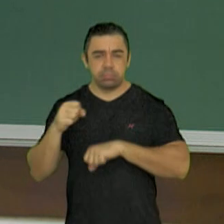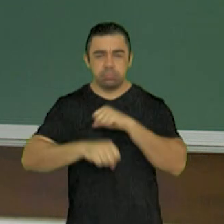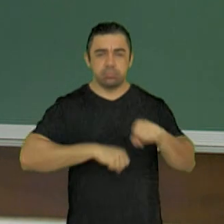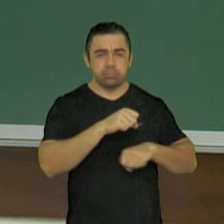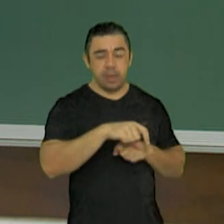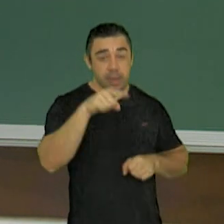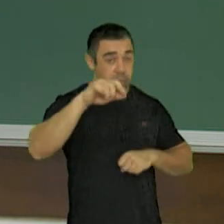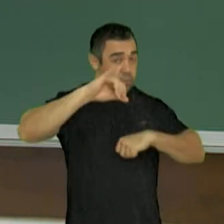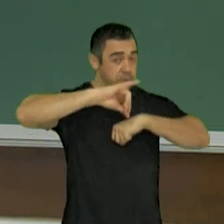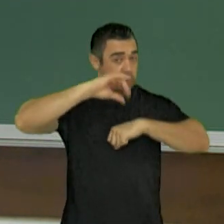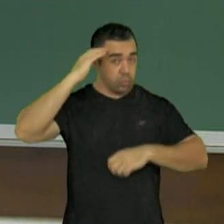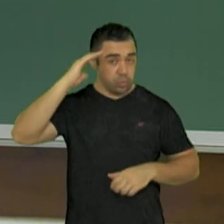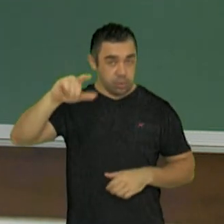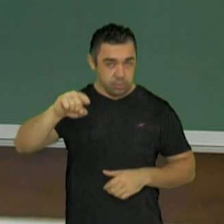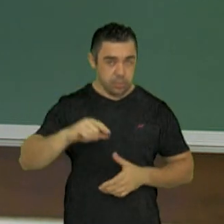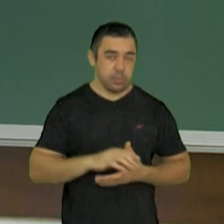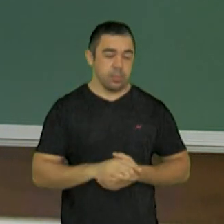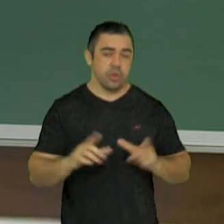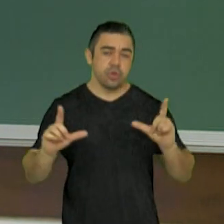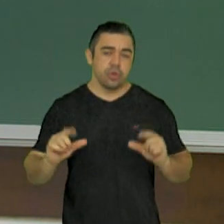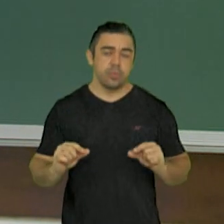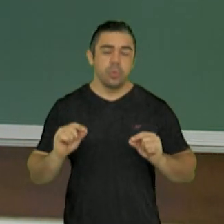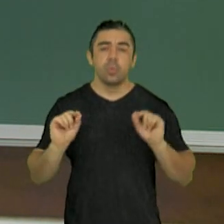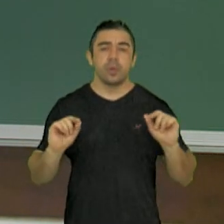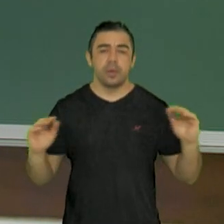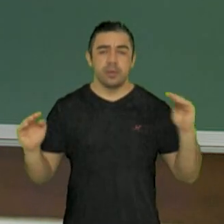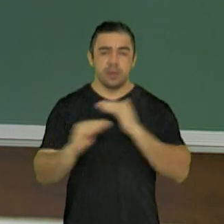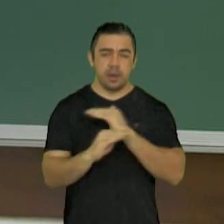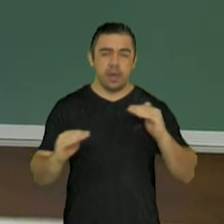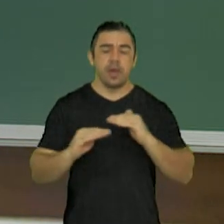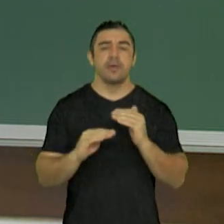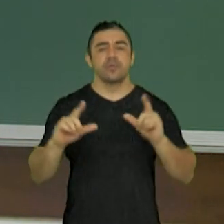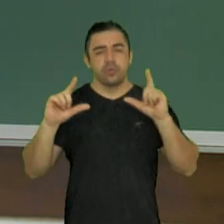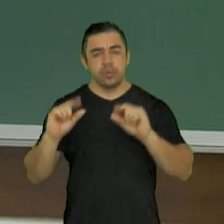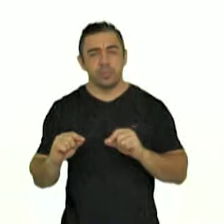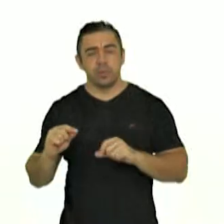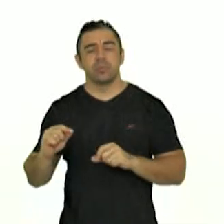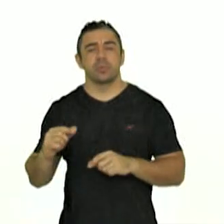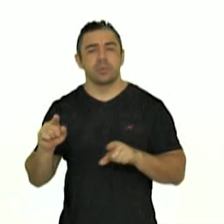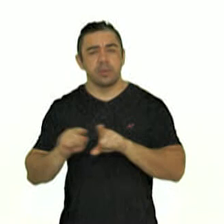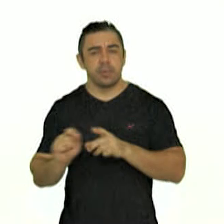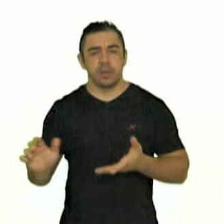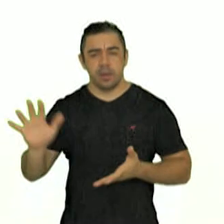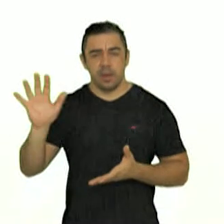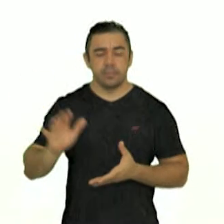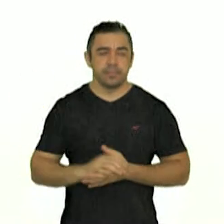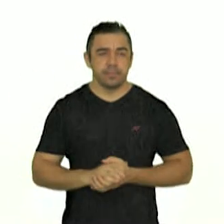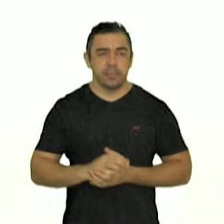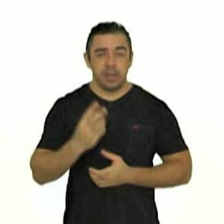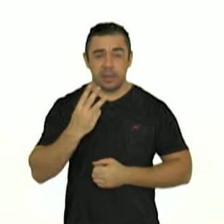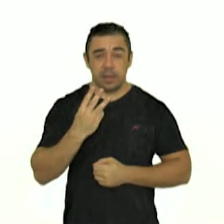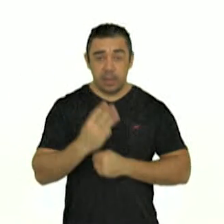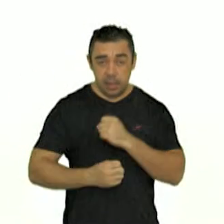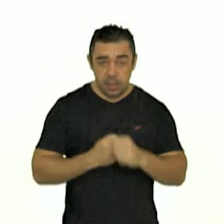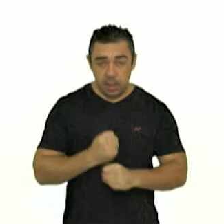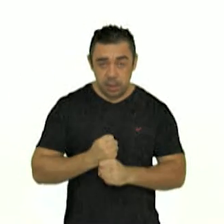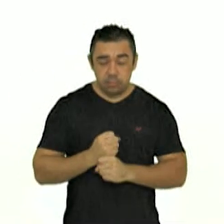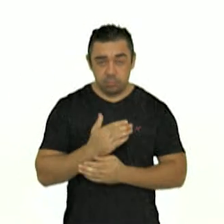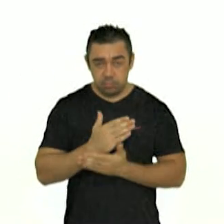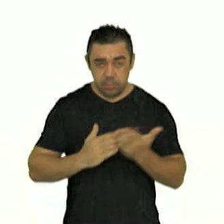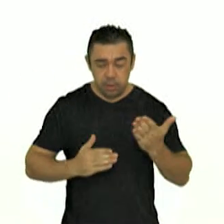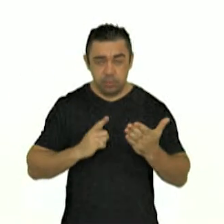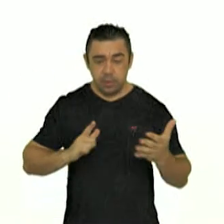capital para diminuir o tráfego e a emissão de gases poluentes. Nos últimos 3 anos e meio, essa parceria, né,